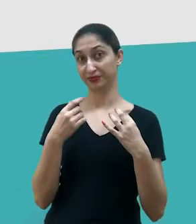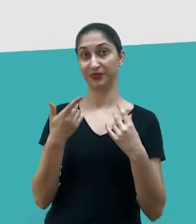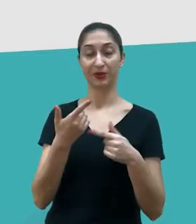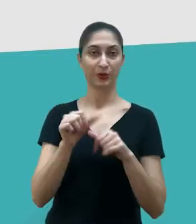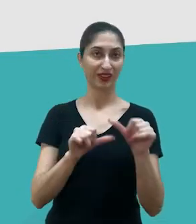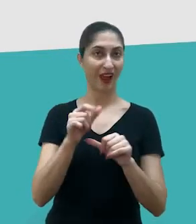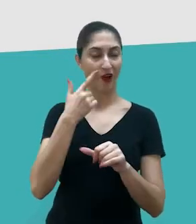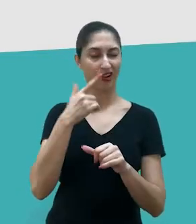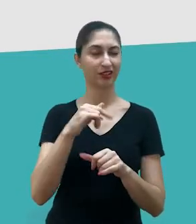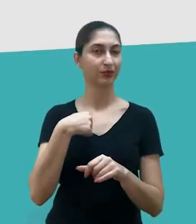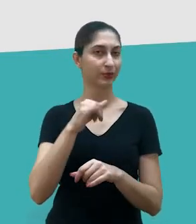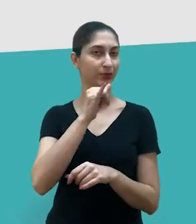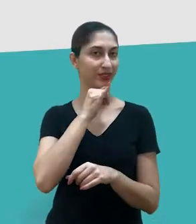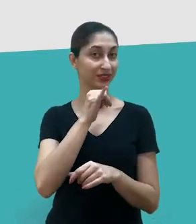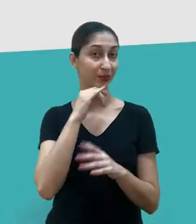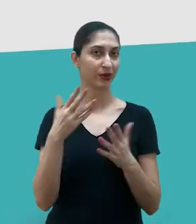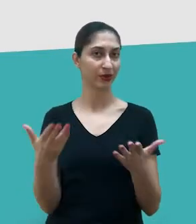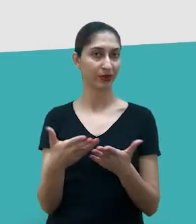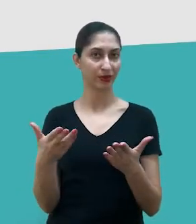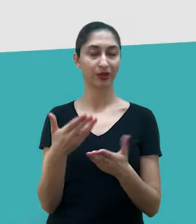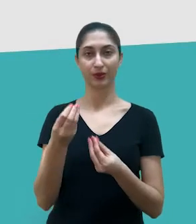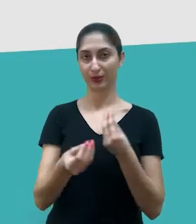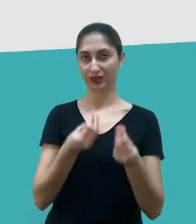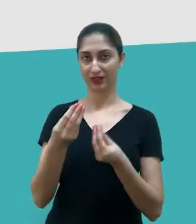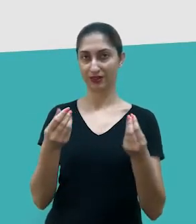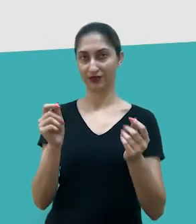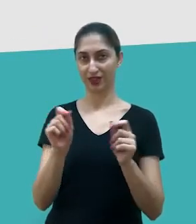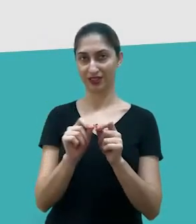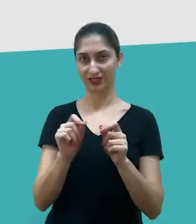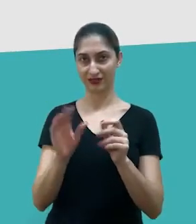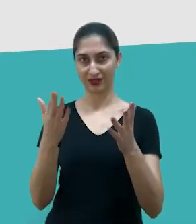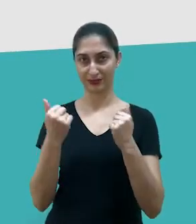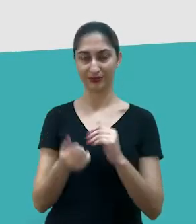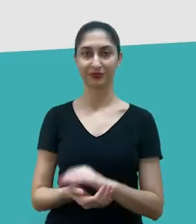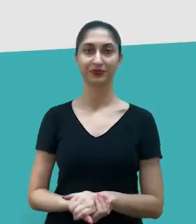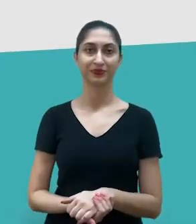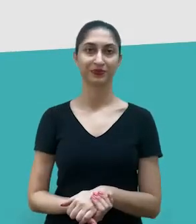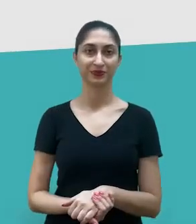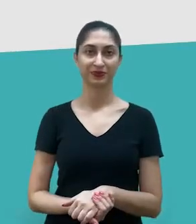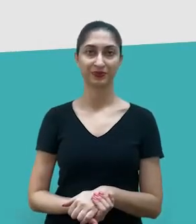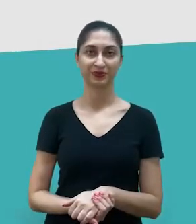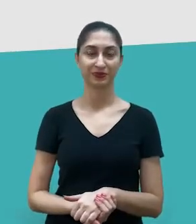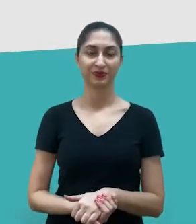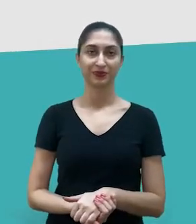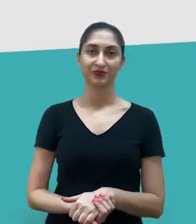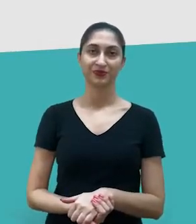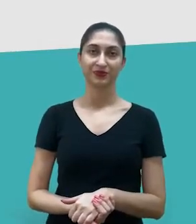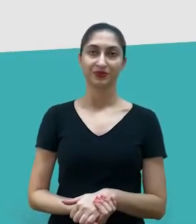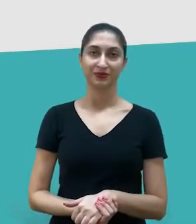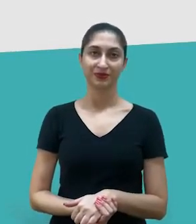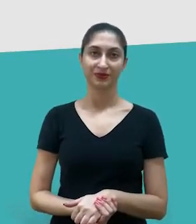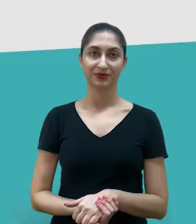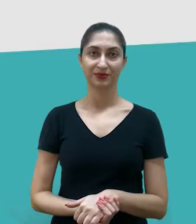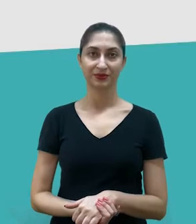exemplo muito incrível para vocês agora de upcycling. Vem comigo. Então, eu gostaria de mostrar